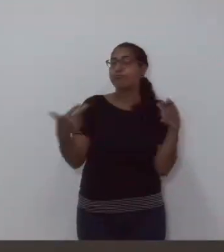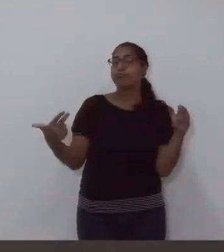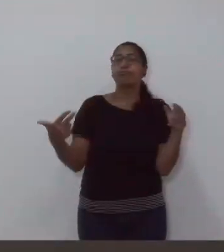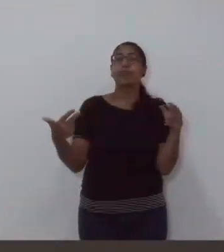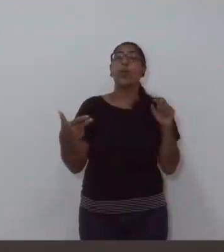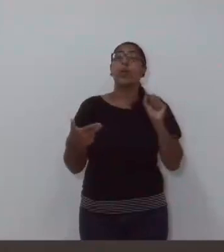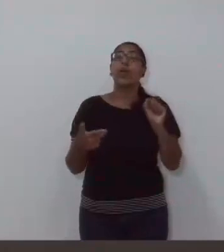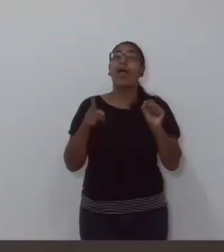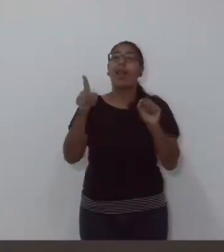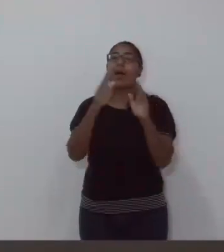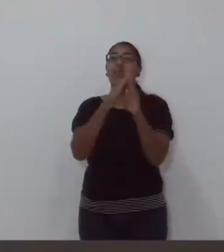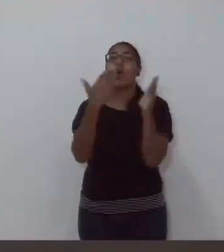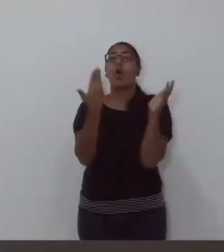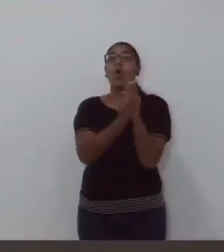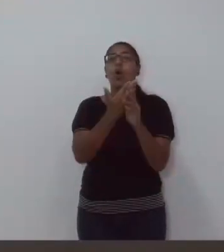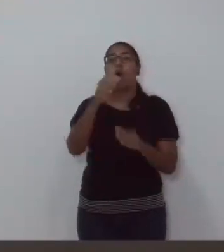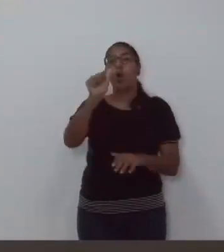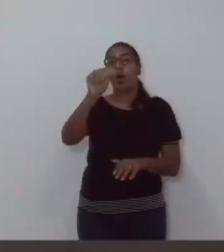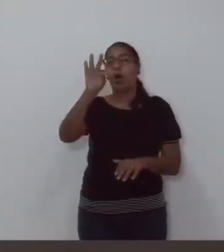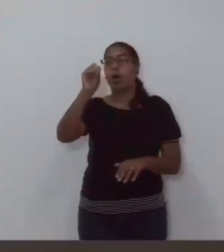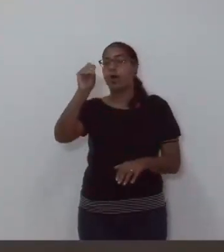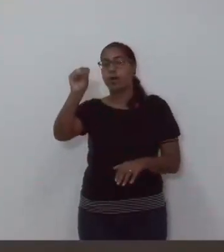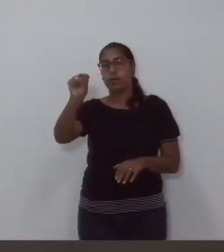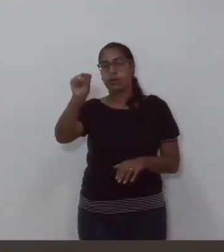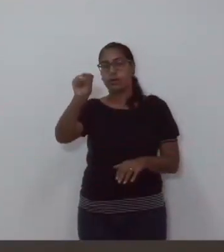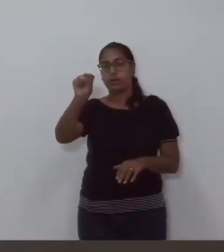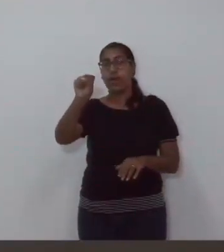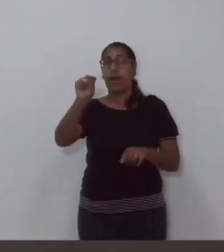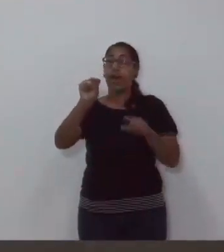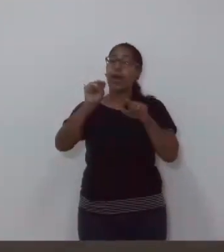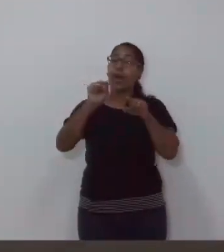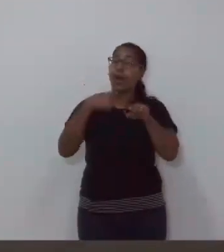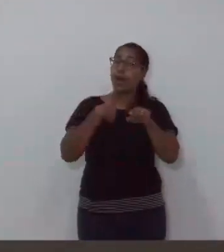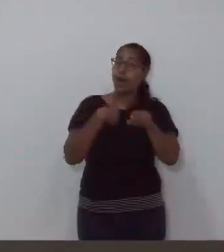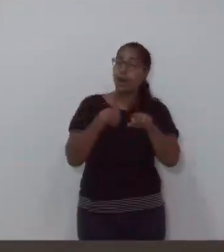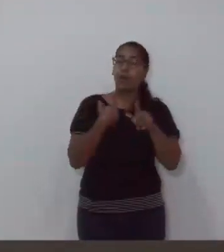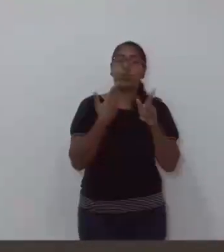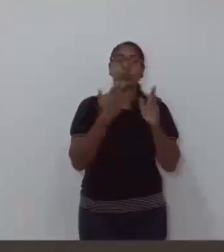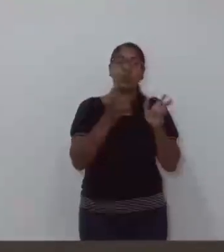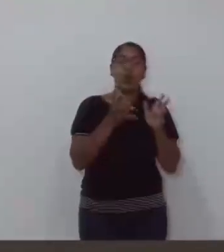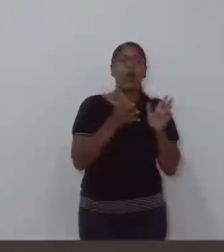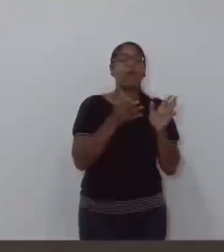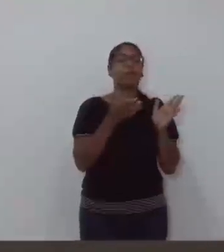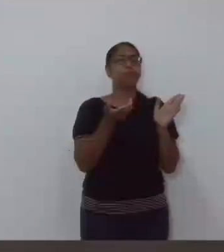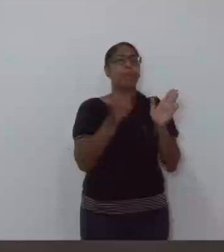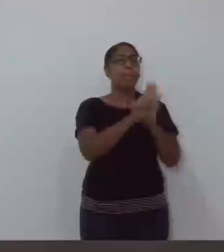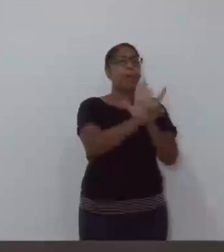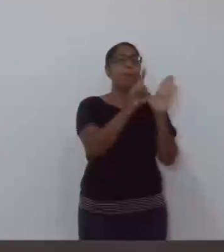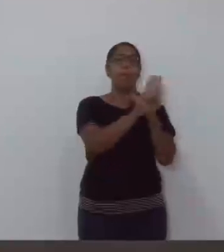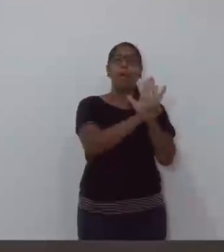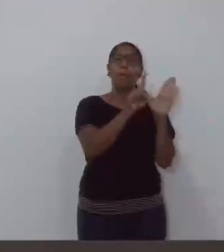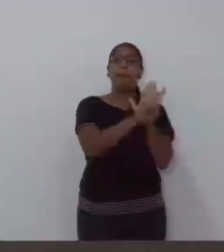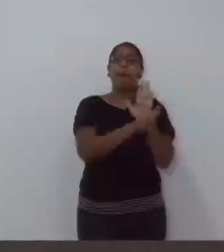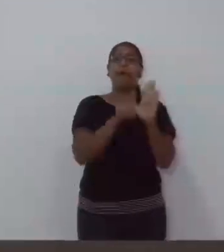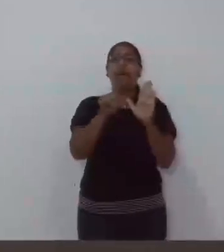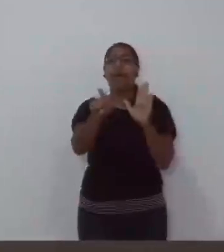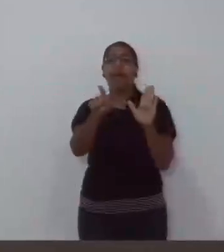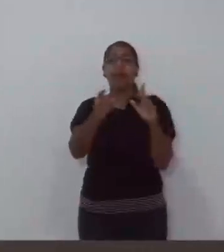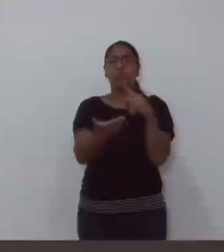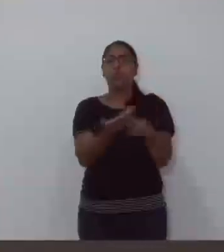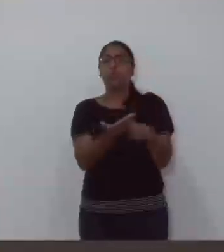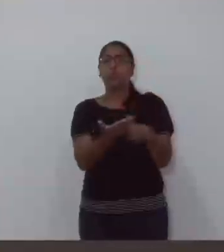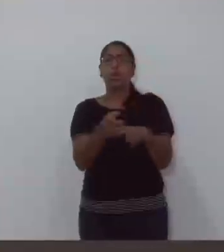a questão da escola Atos. Tá? Foi levantado vários questionamentos sobre a contratação,